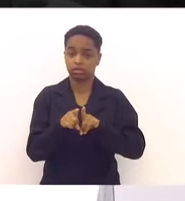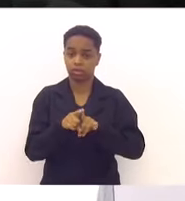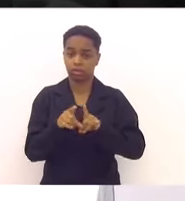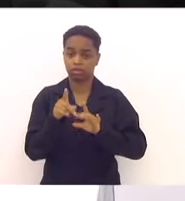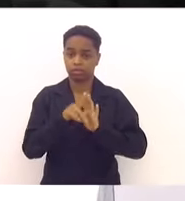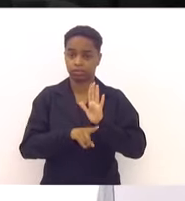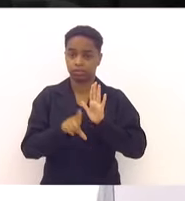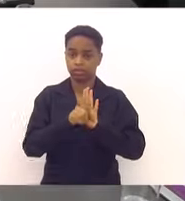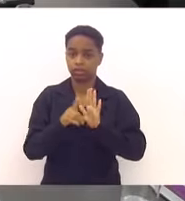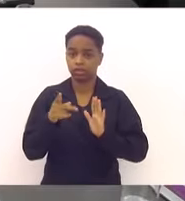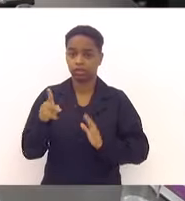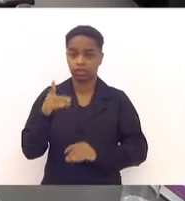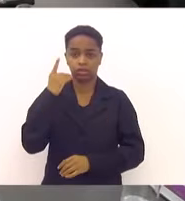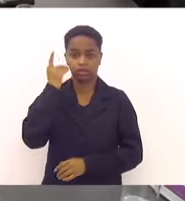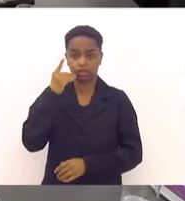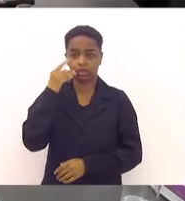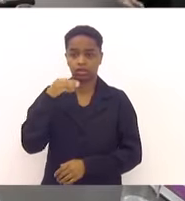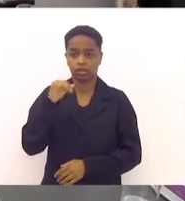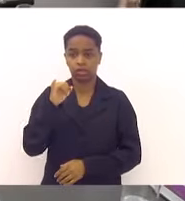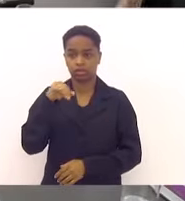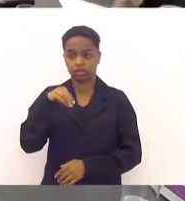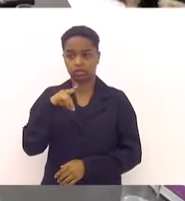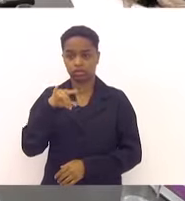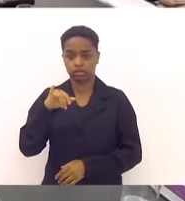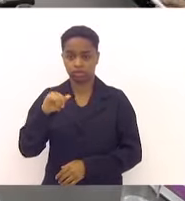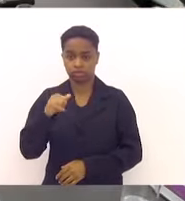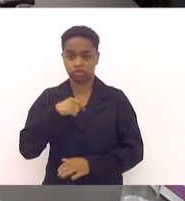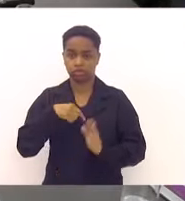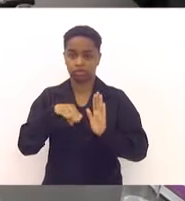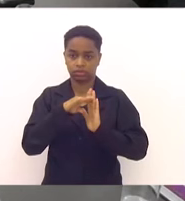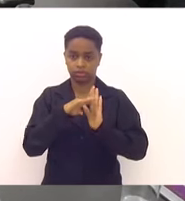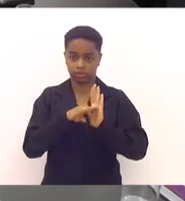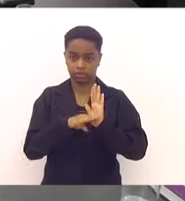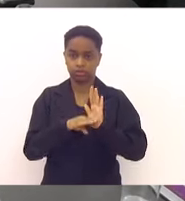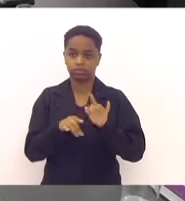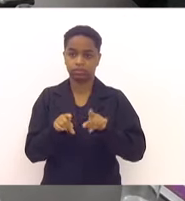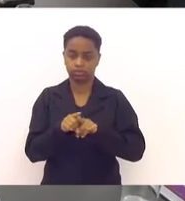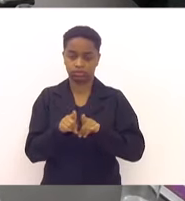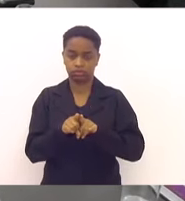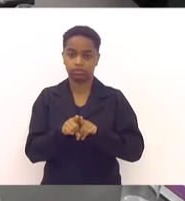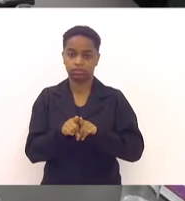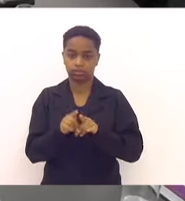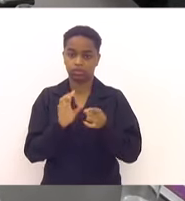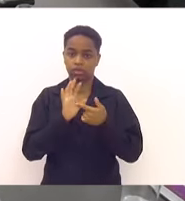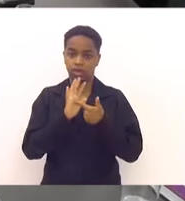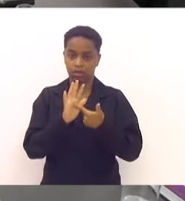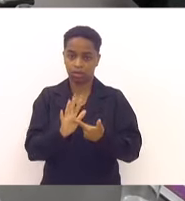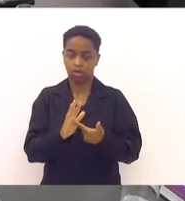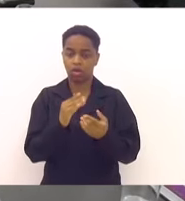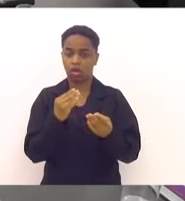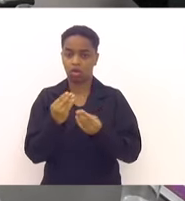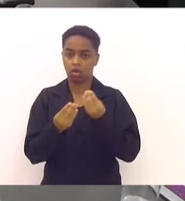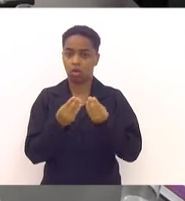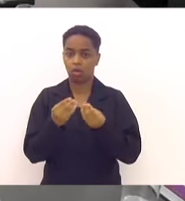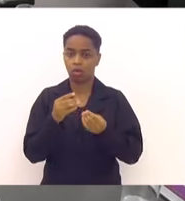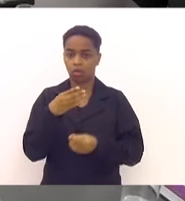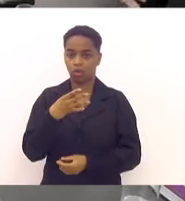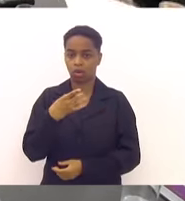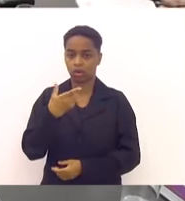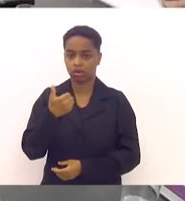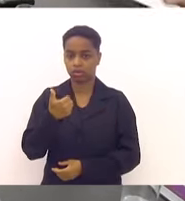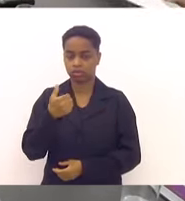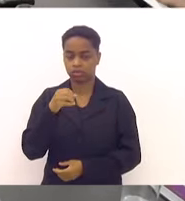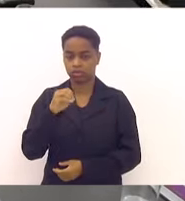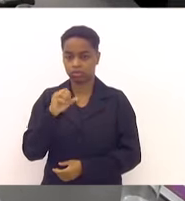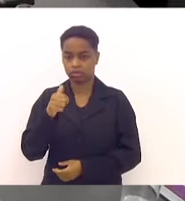Índia. Junto com o Marcelo Dino. Falei com ele agora. Os horizontes da própria 4102. Porque só que